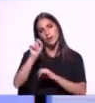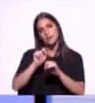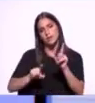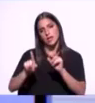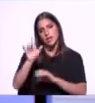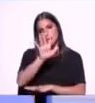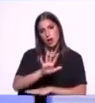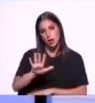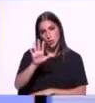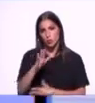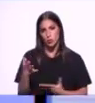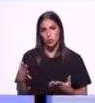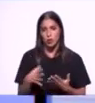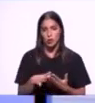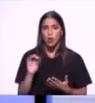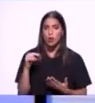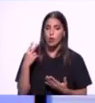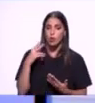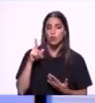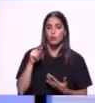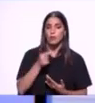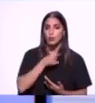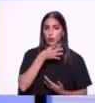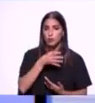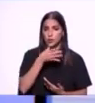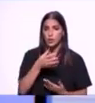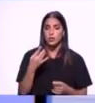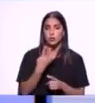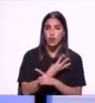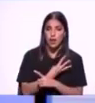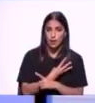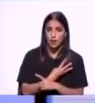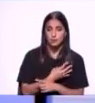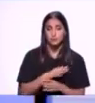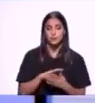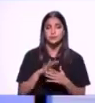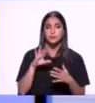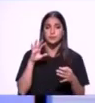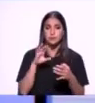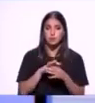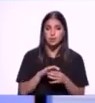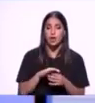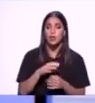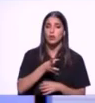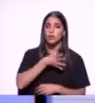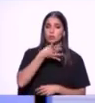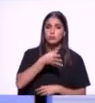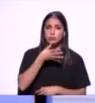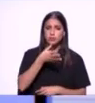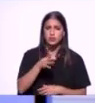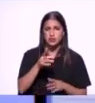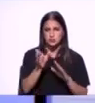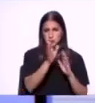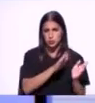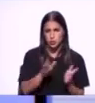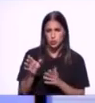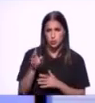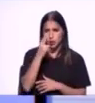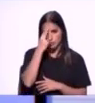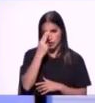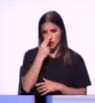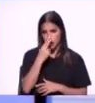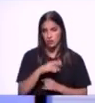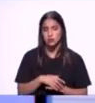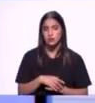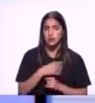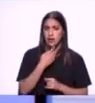teve os comentários que teve em relação ao jogador Marega, naquele triste episódio de insultos racistas ao Marega em Guimarães, etc,